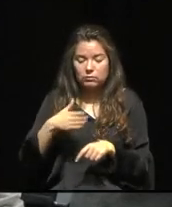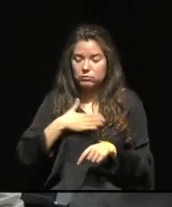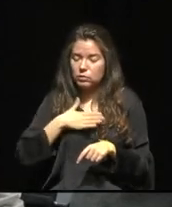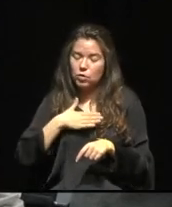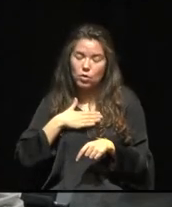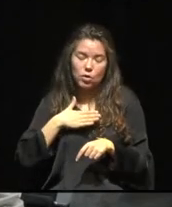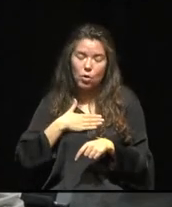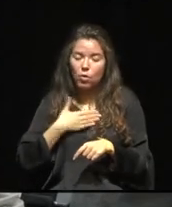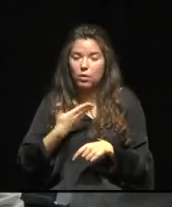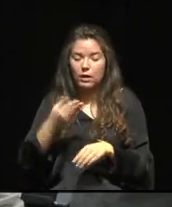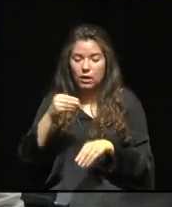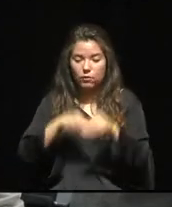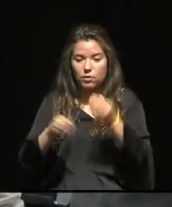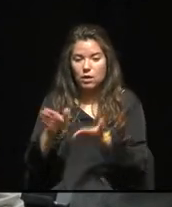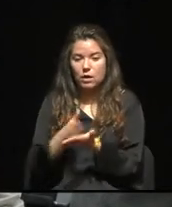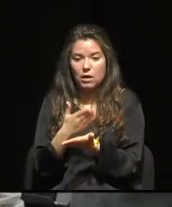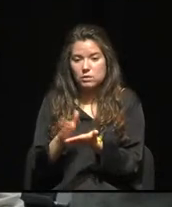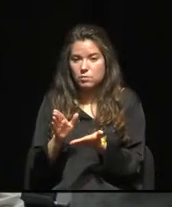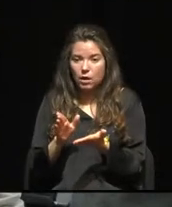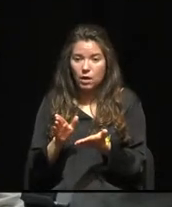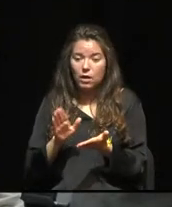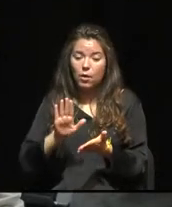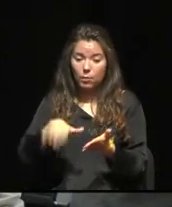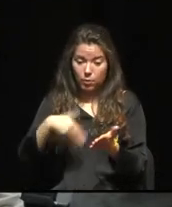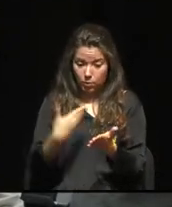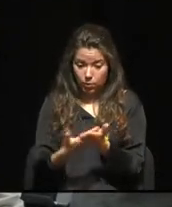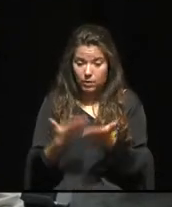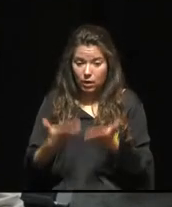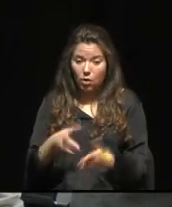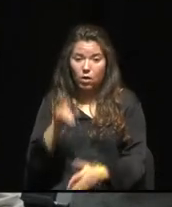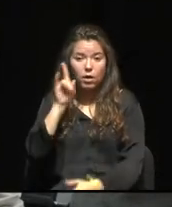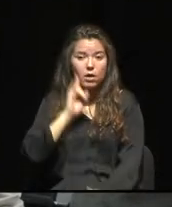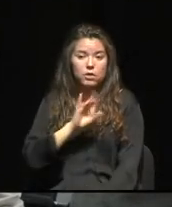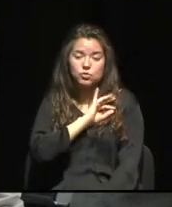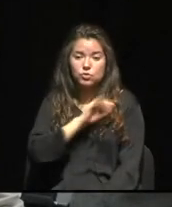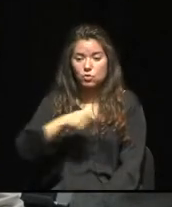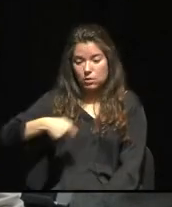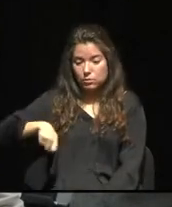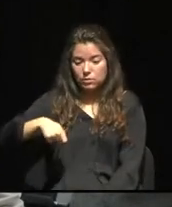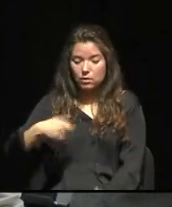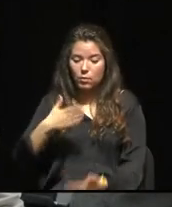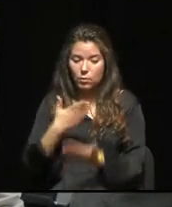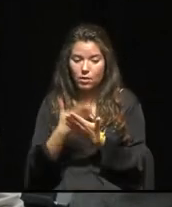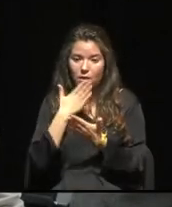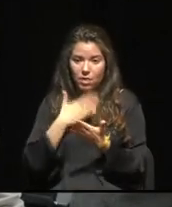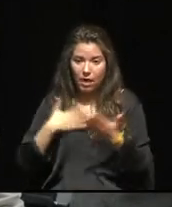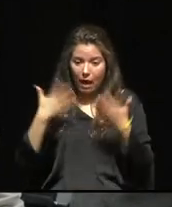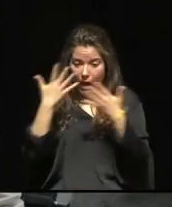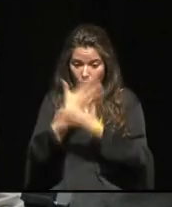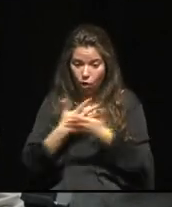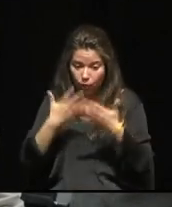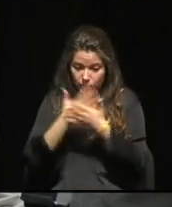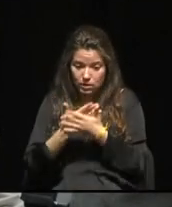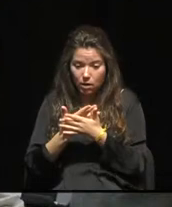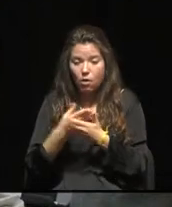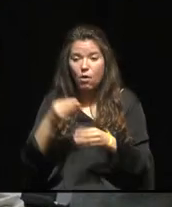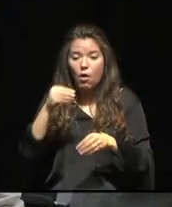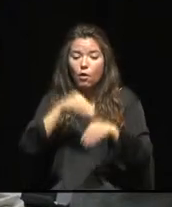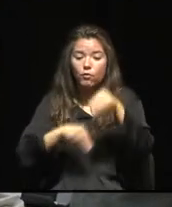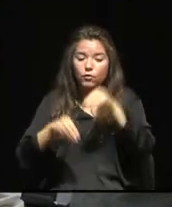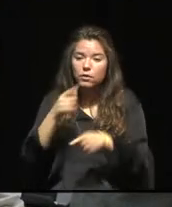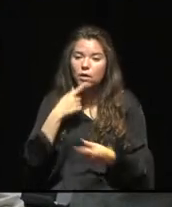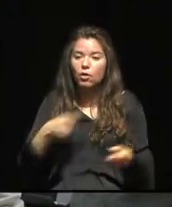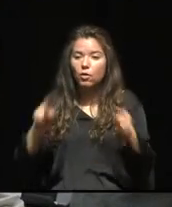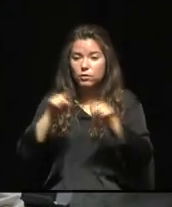no início nós tínhamos logo dito que não obviamente portanto proponho agora senhora Presidente uma vez que houve esta confusão que se volte a votar